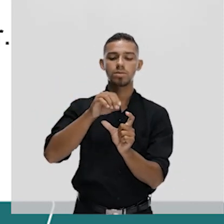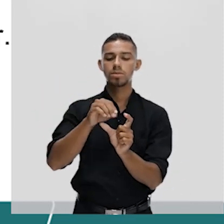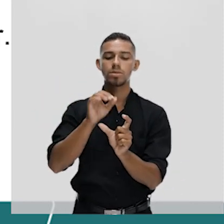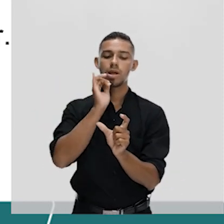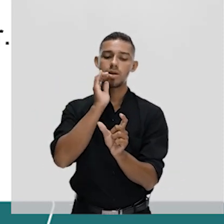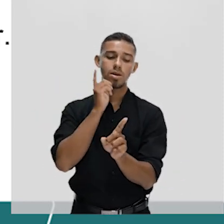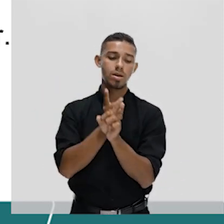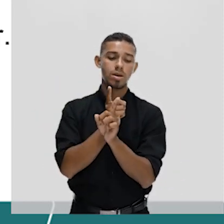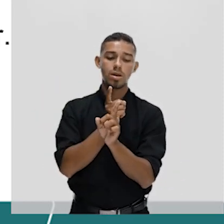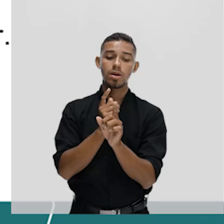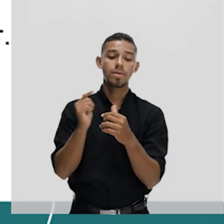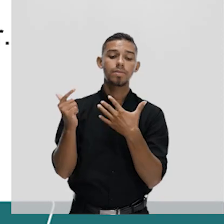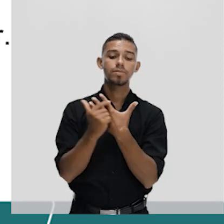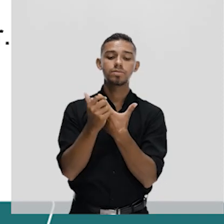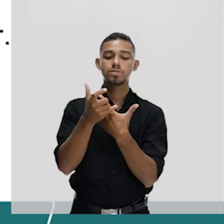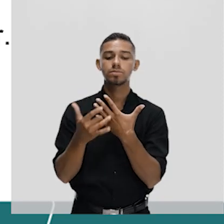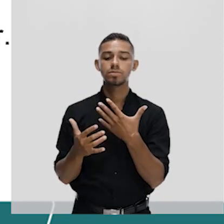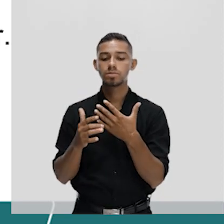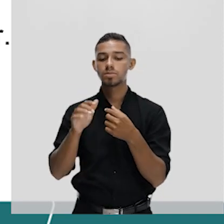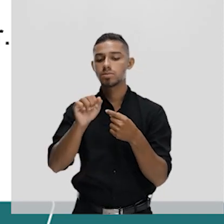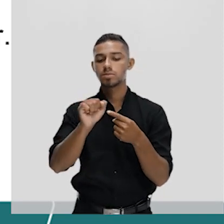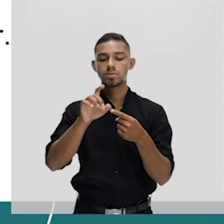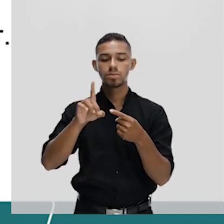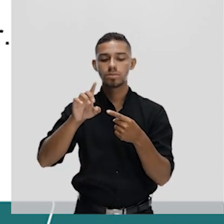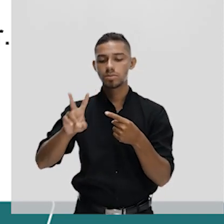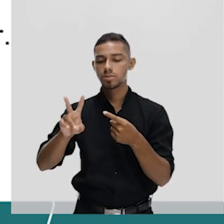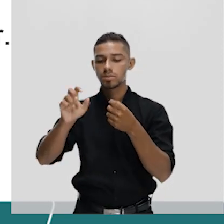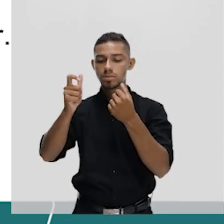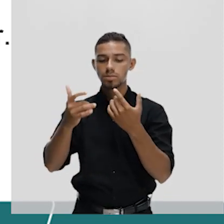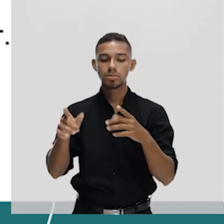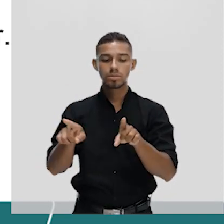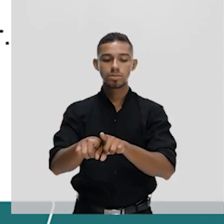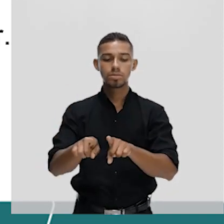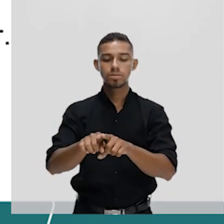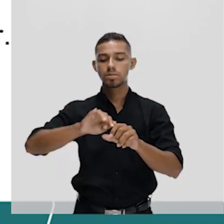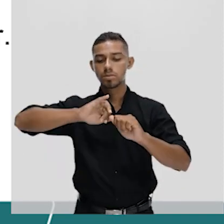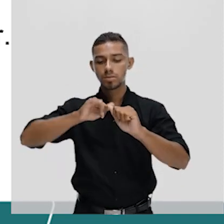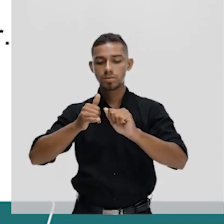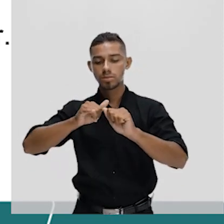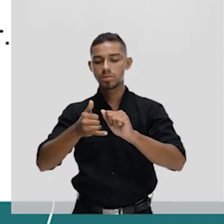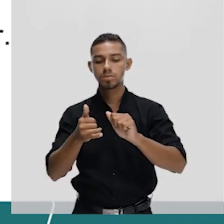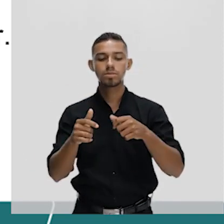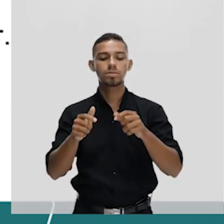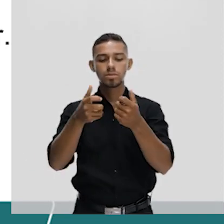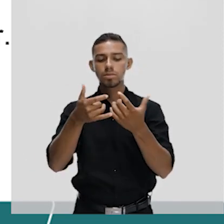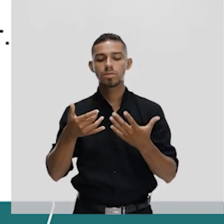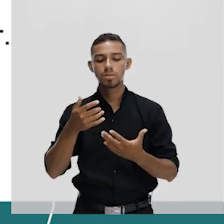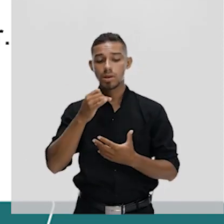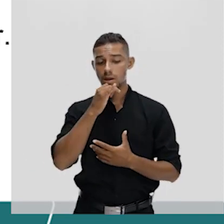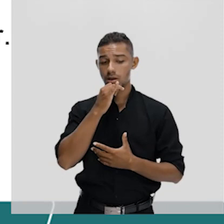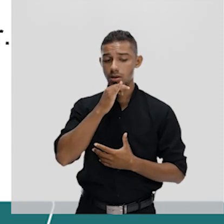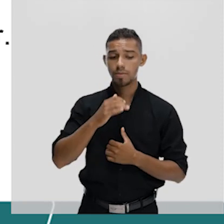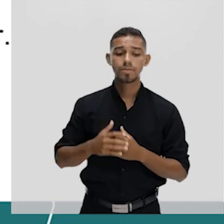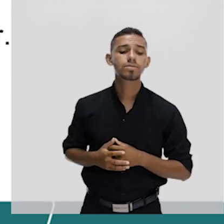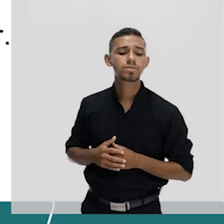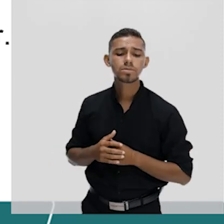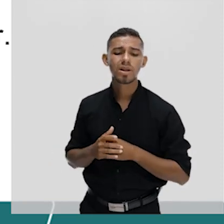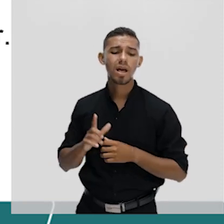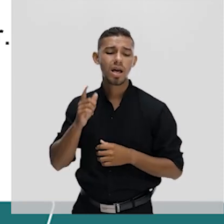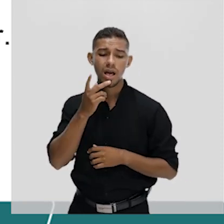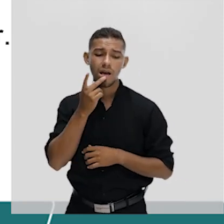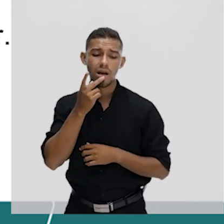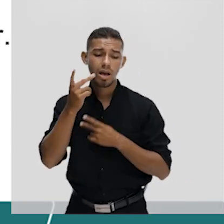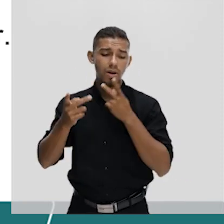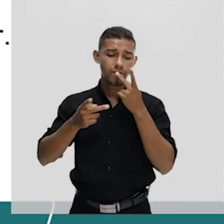pode exercer o papel de advérbio e também de adjetivo. Estava falando pelos cotovelos quando